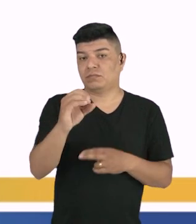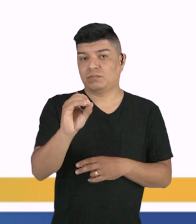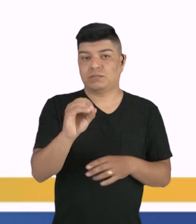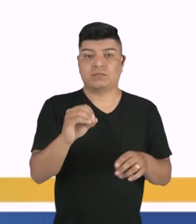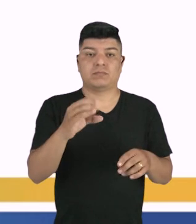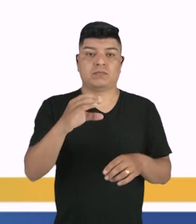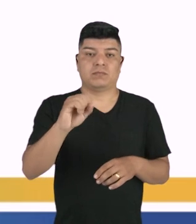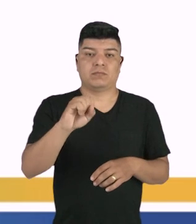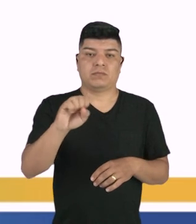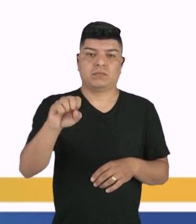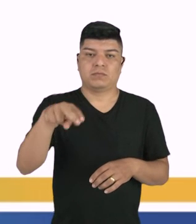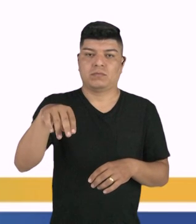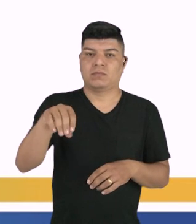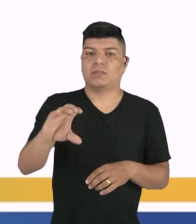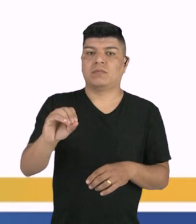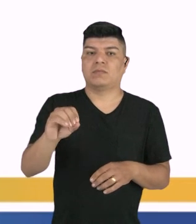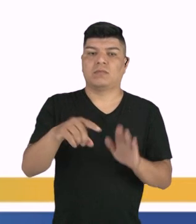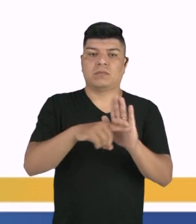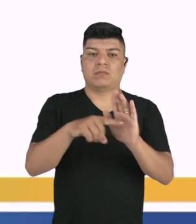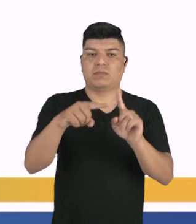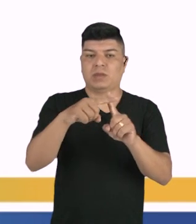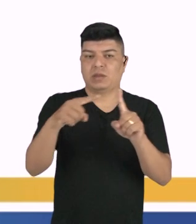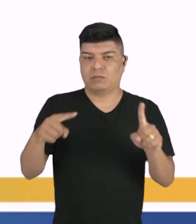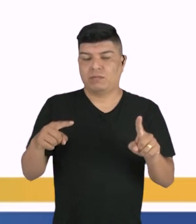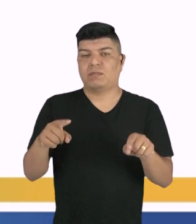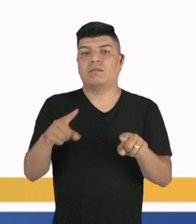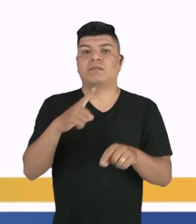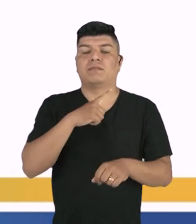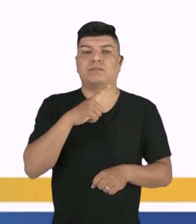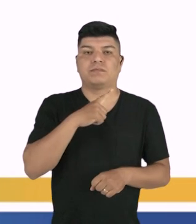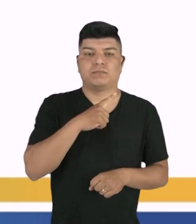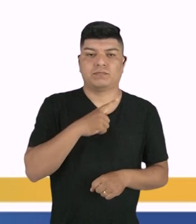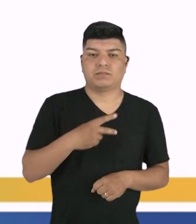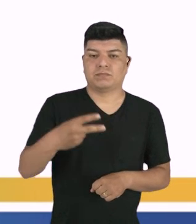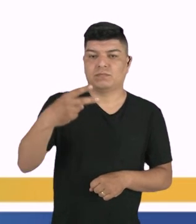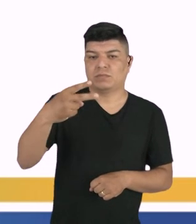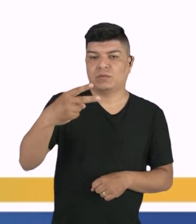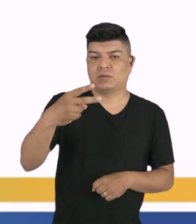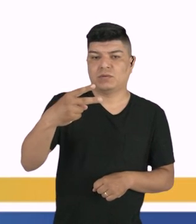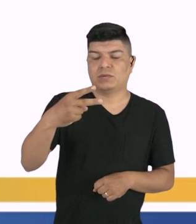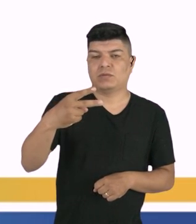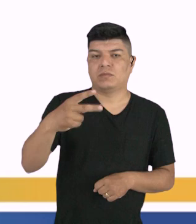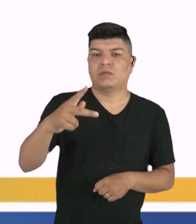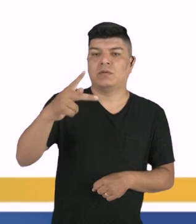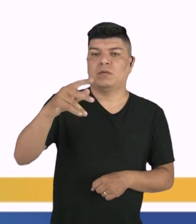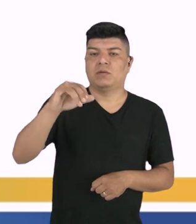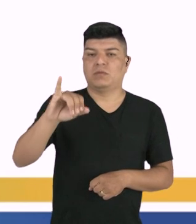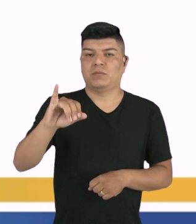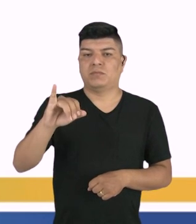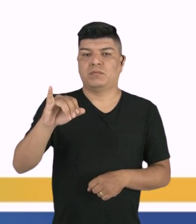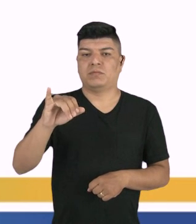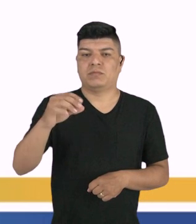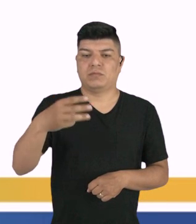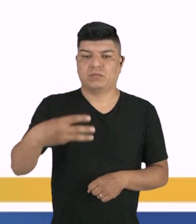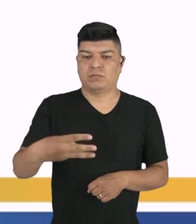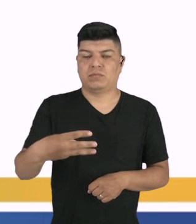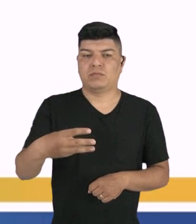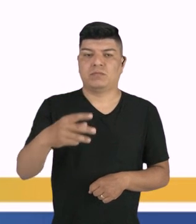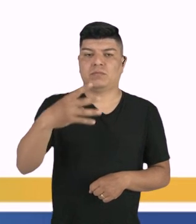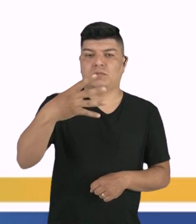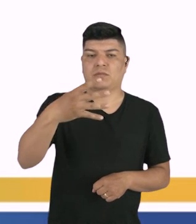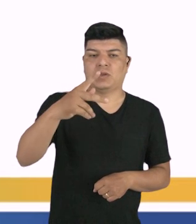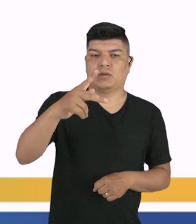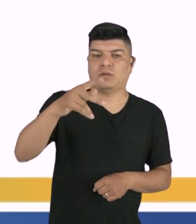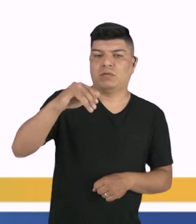cosseno igual a menos meio, nós temos 2π sobre 3 e